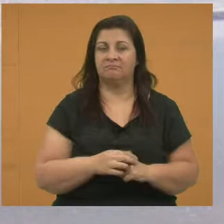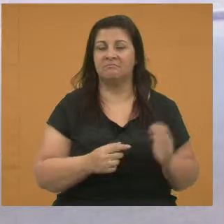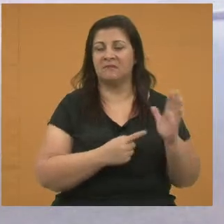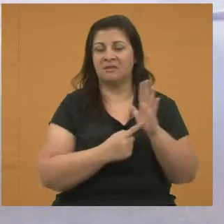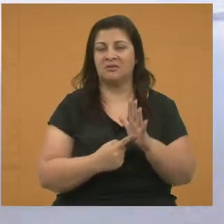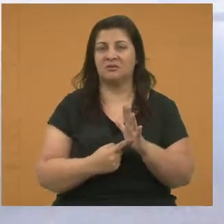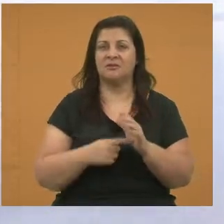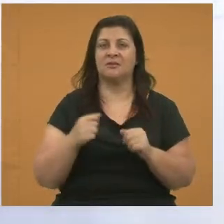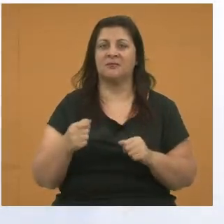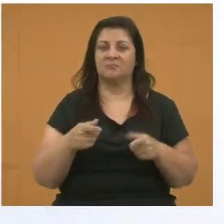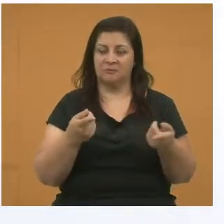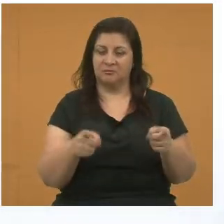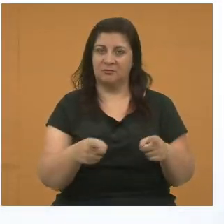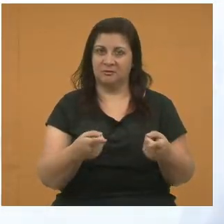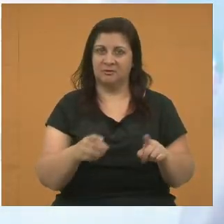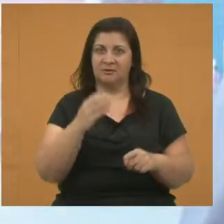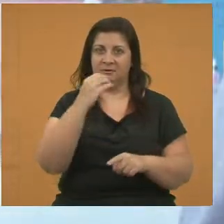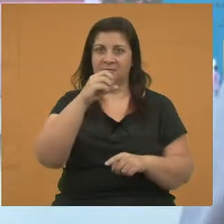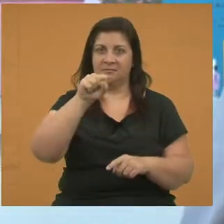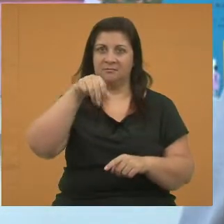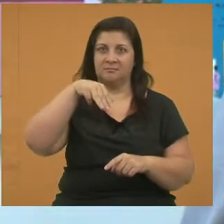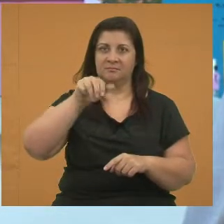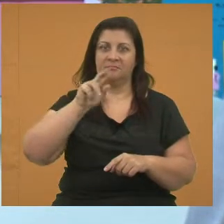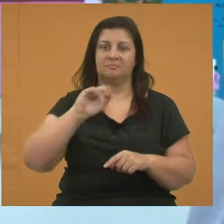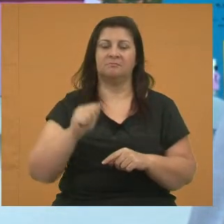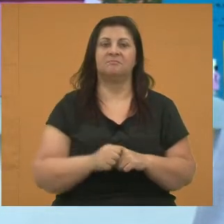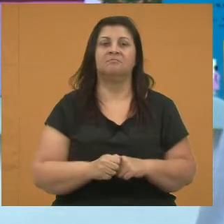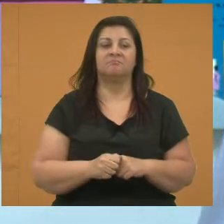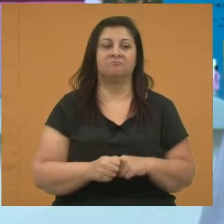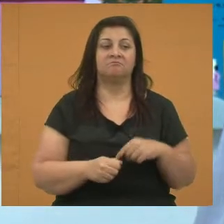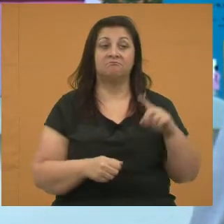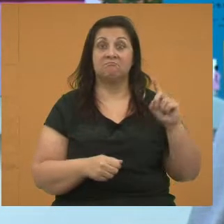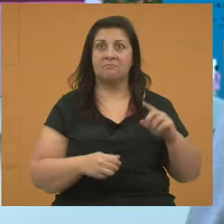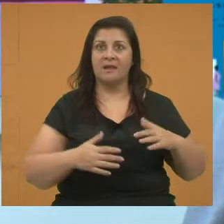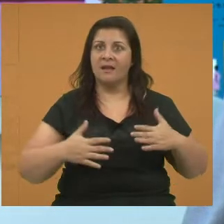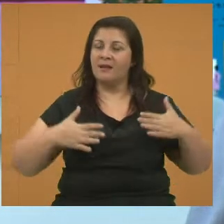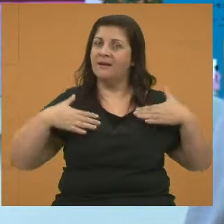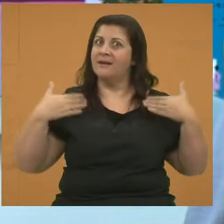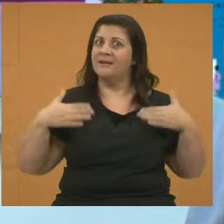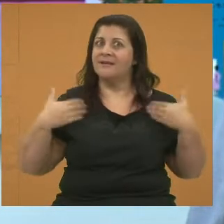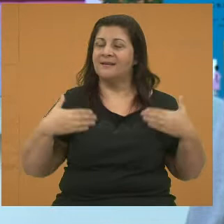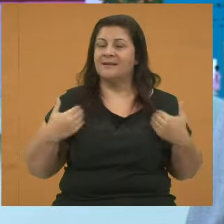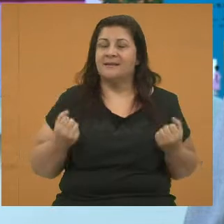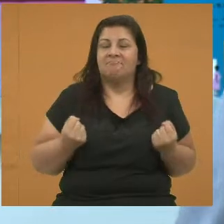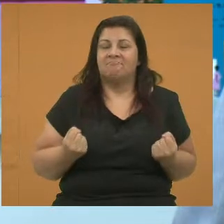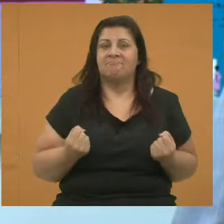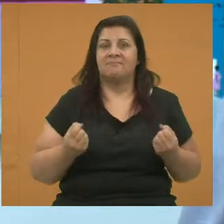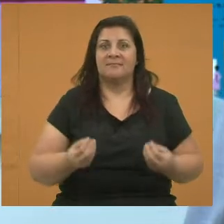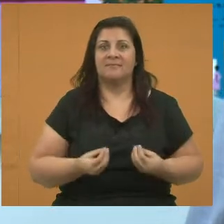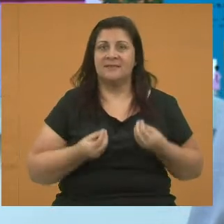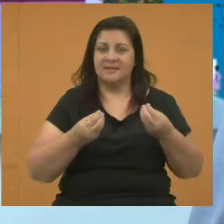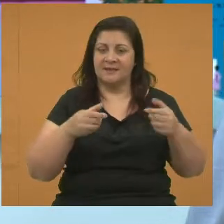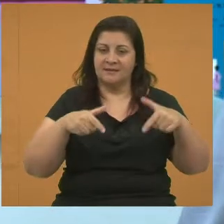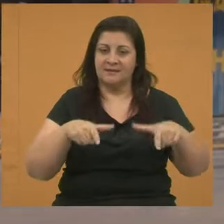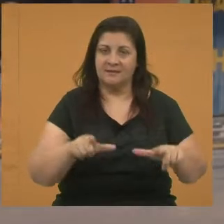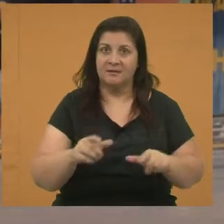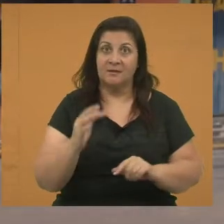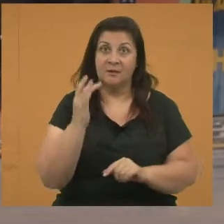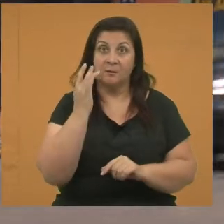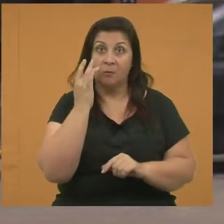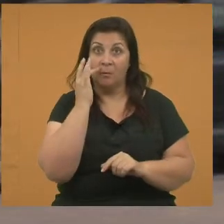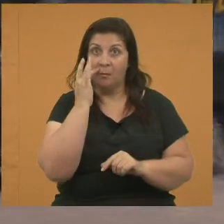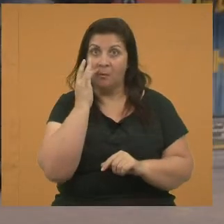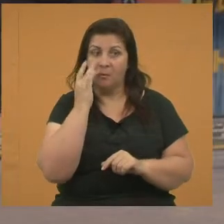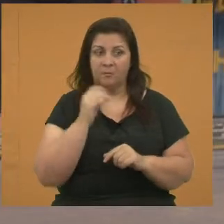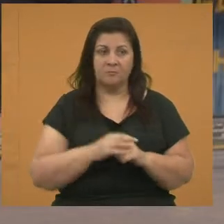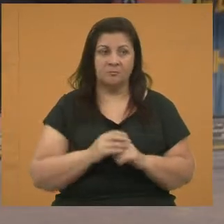indicamos a churrascaria do nosso amigo Osmar. Olha, para mim é uma satisfação enorme poder conceder esse certificado na categoria Ouro para o Hotel